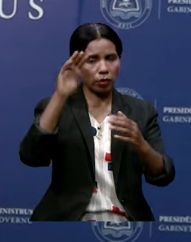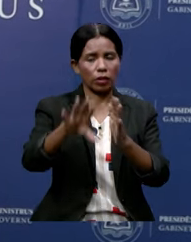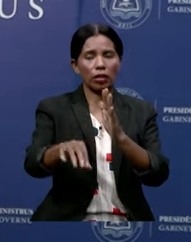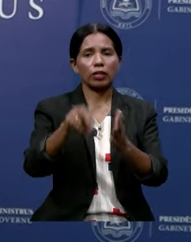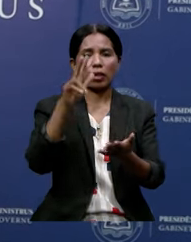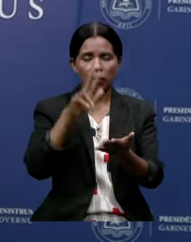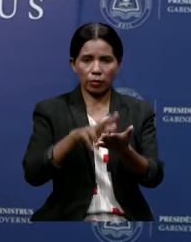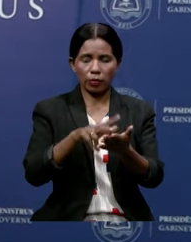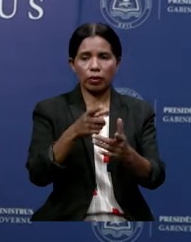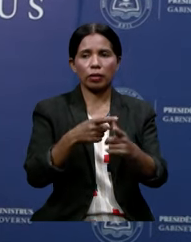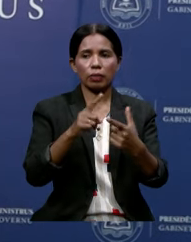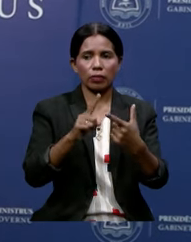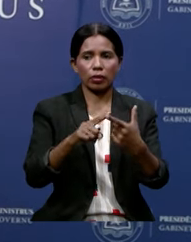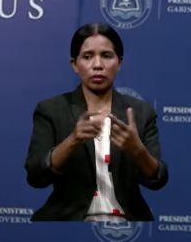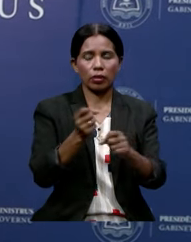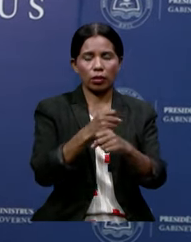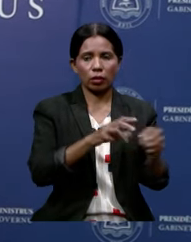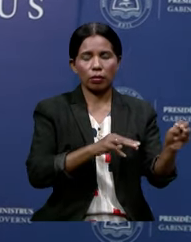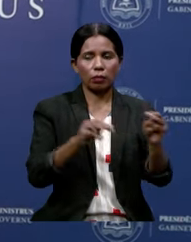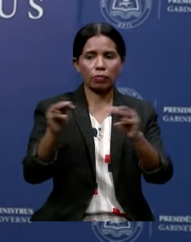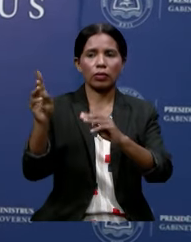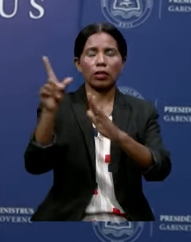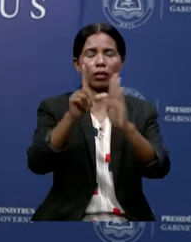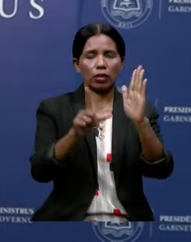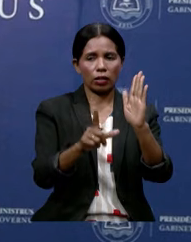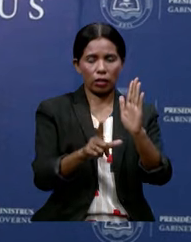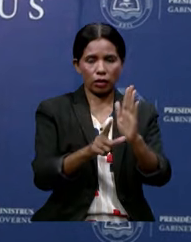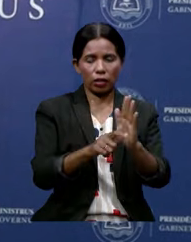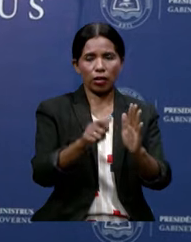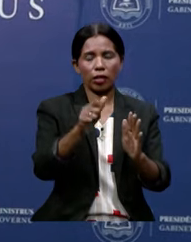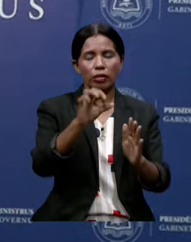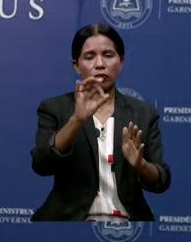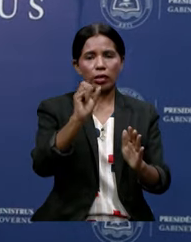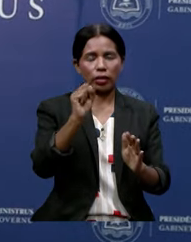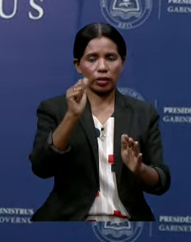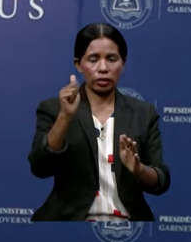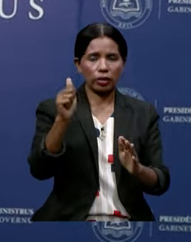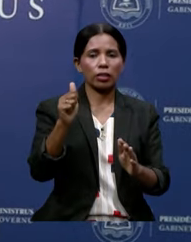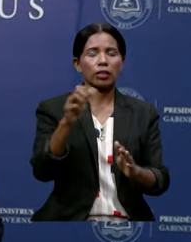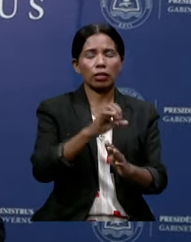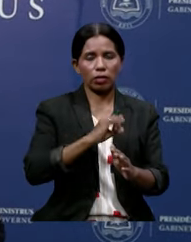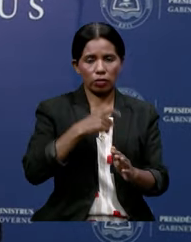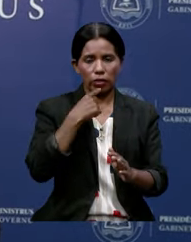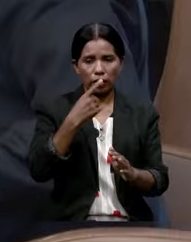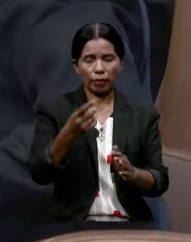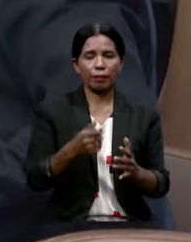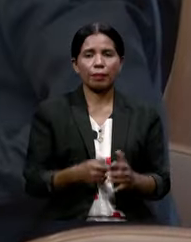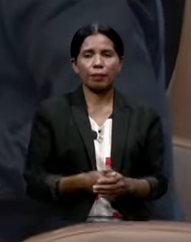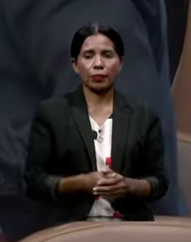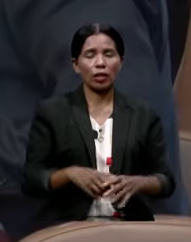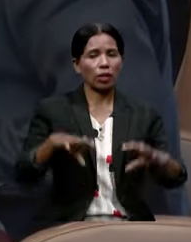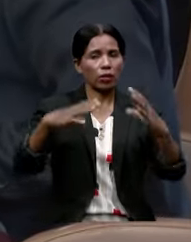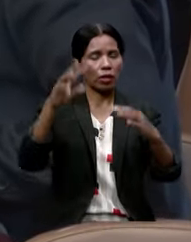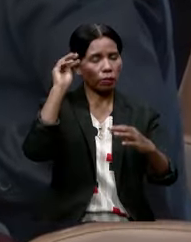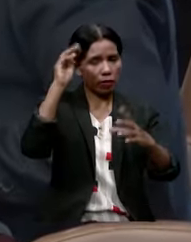aprobasaun para depois halo alterasaun ba le AFS decreto le AFS ini yang asoin hal tema no. Alain dene ia konselu